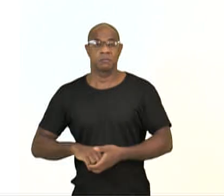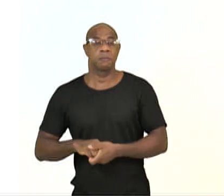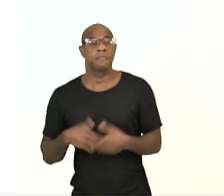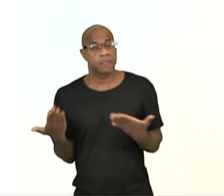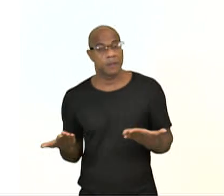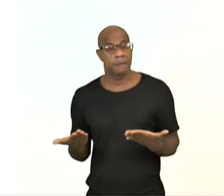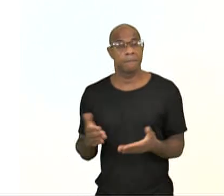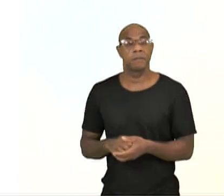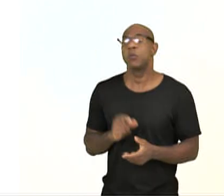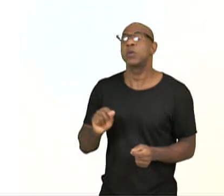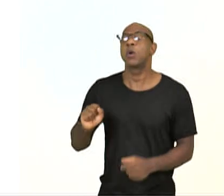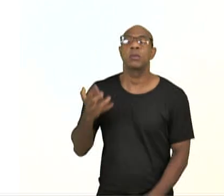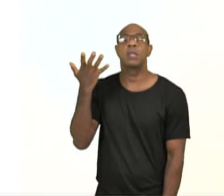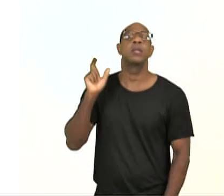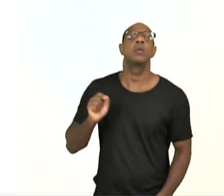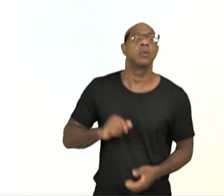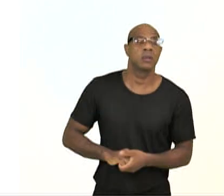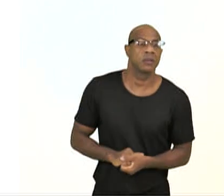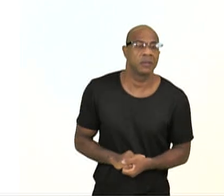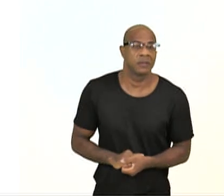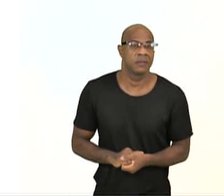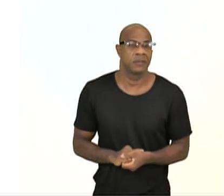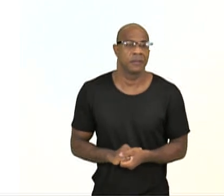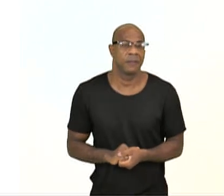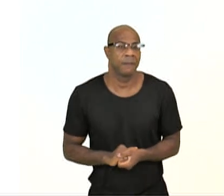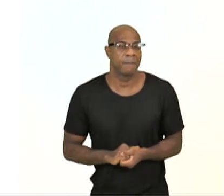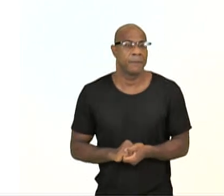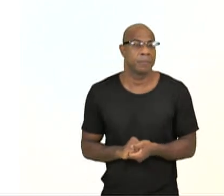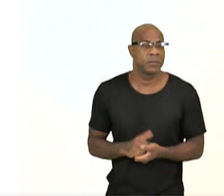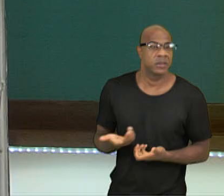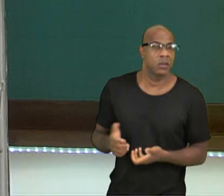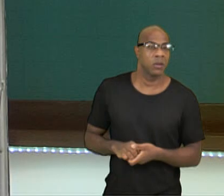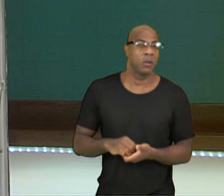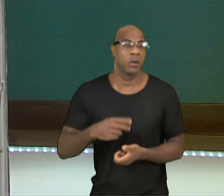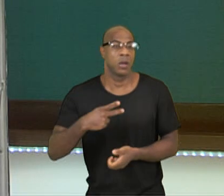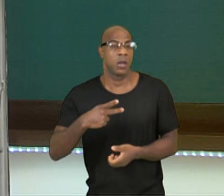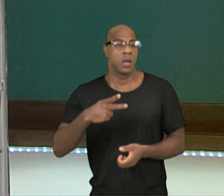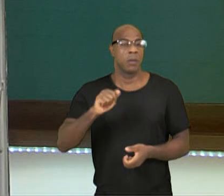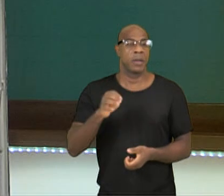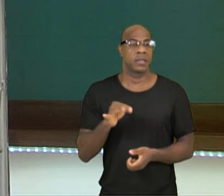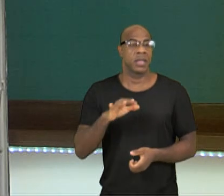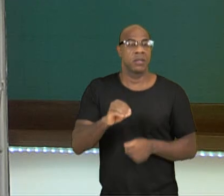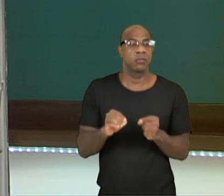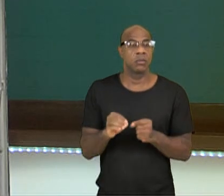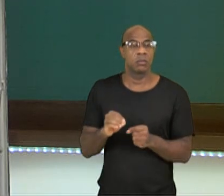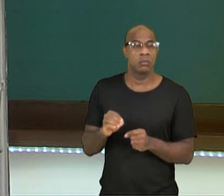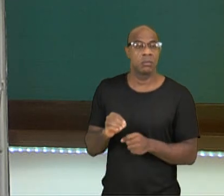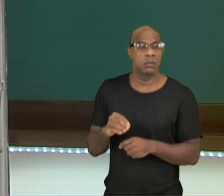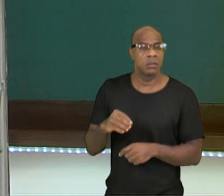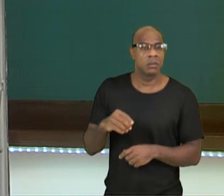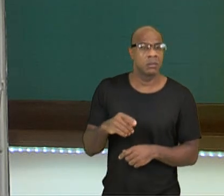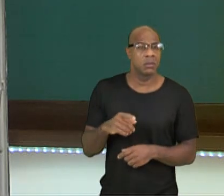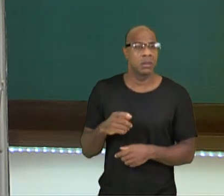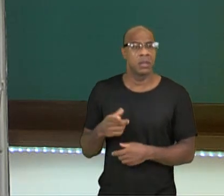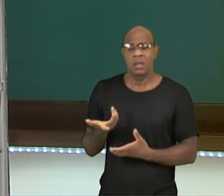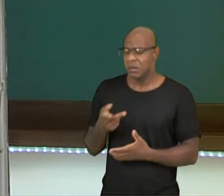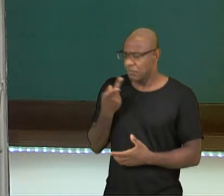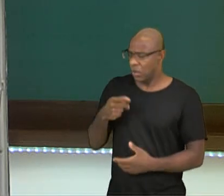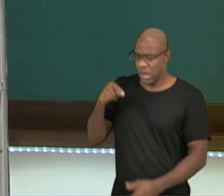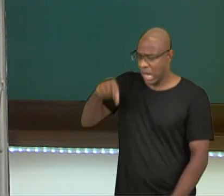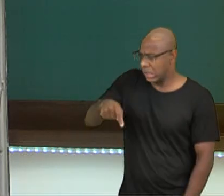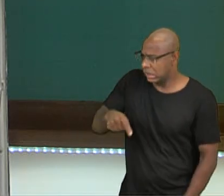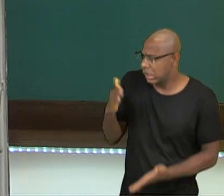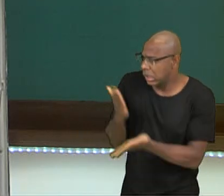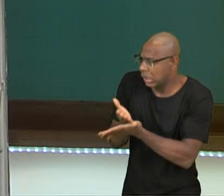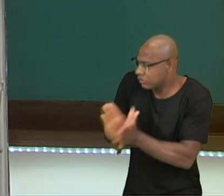E aí o que aconteceu? Patrice Lumumba entrou no poder. Ele falou assim, não, aqui não, acabou. Ah, meu Deus, aí